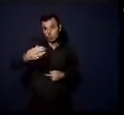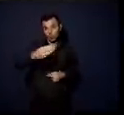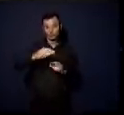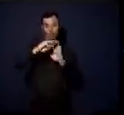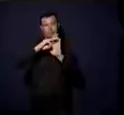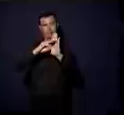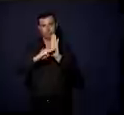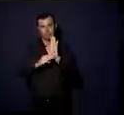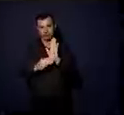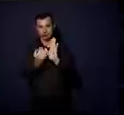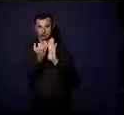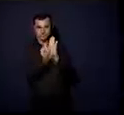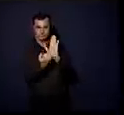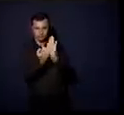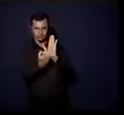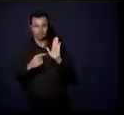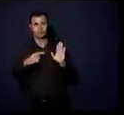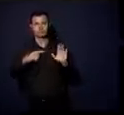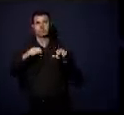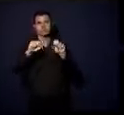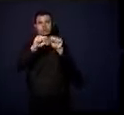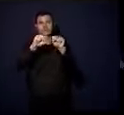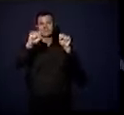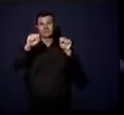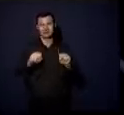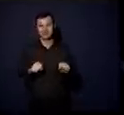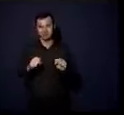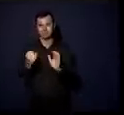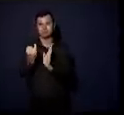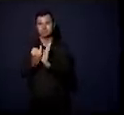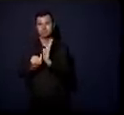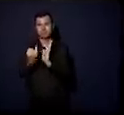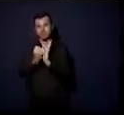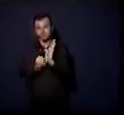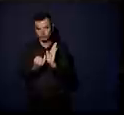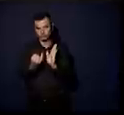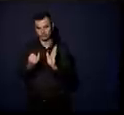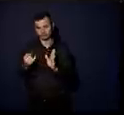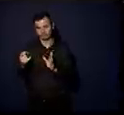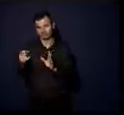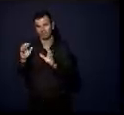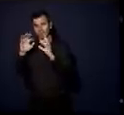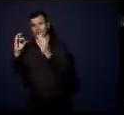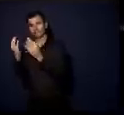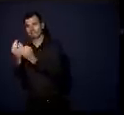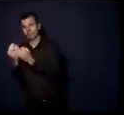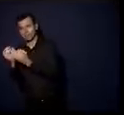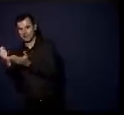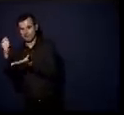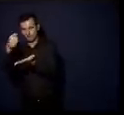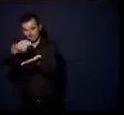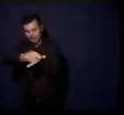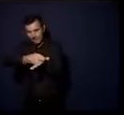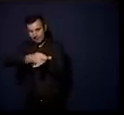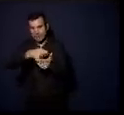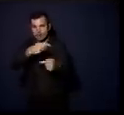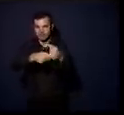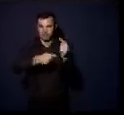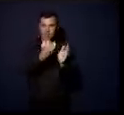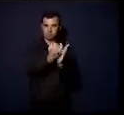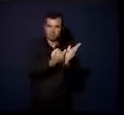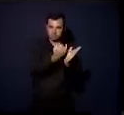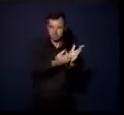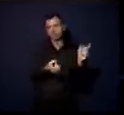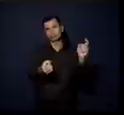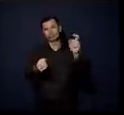ele prevê um sistema de devolução do imposto para as famílias de baixa renda é um famoso um cashback do Imposto as famílias de